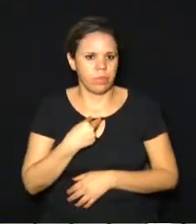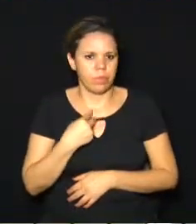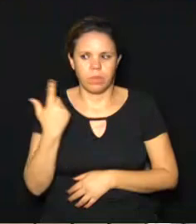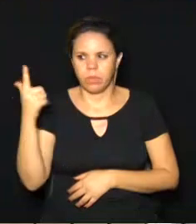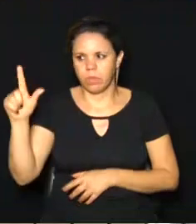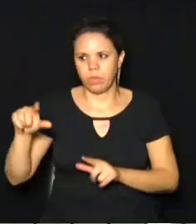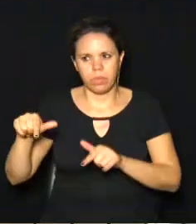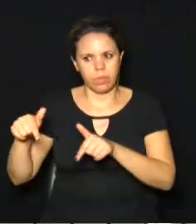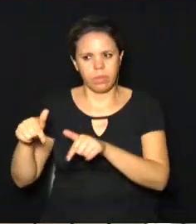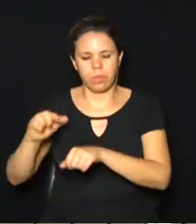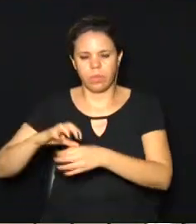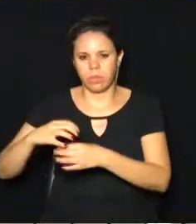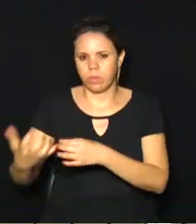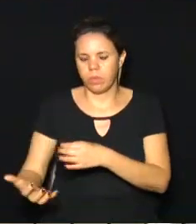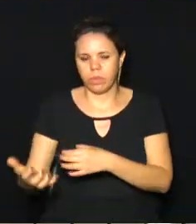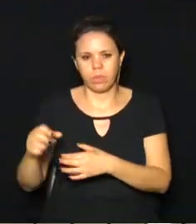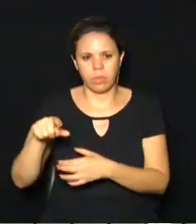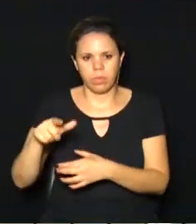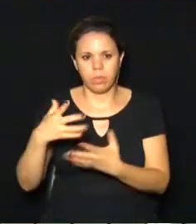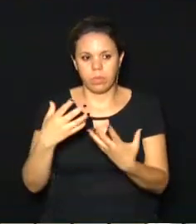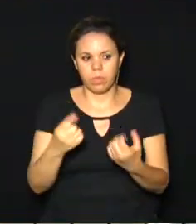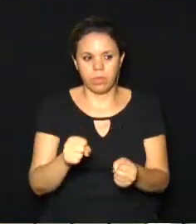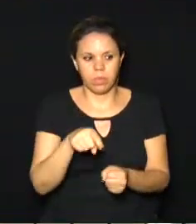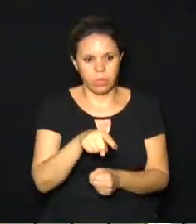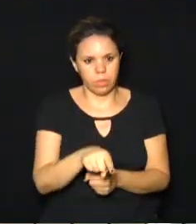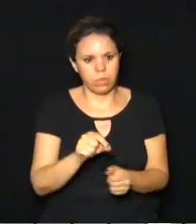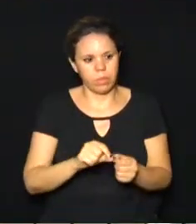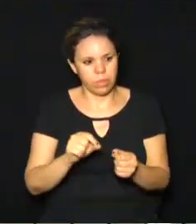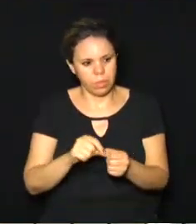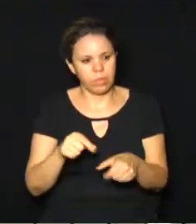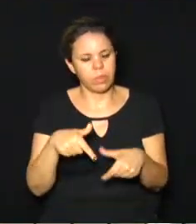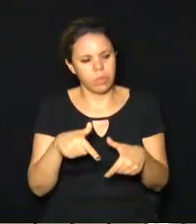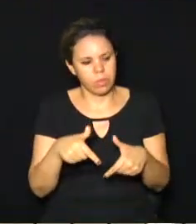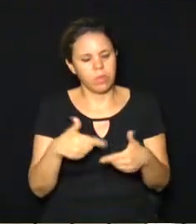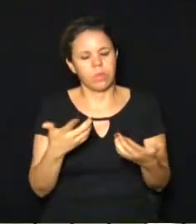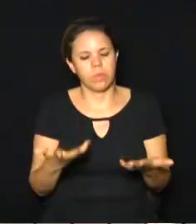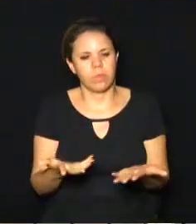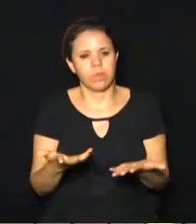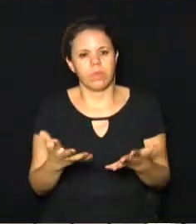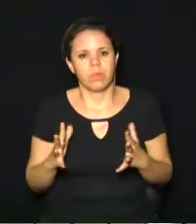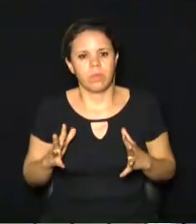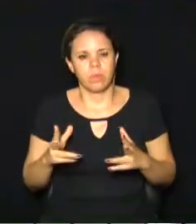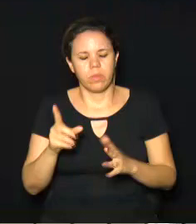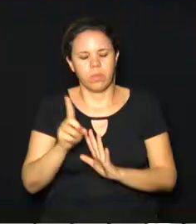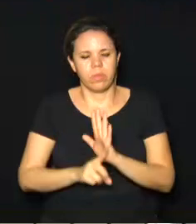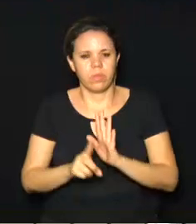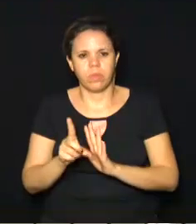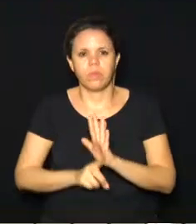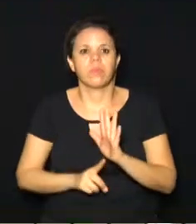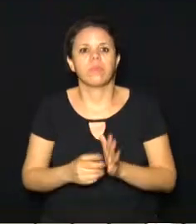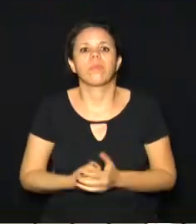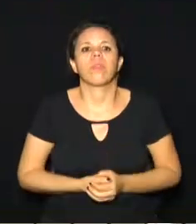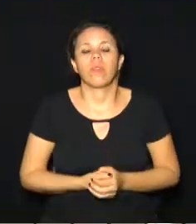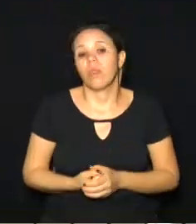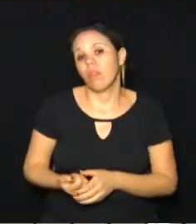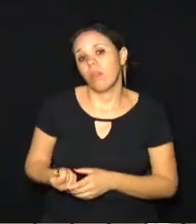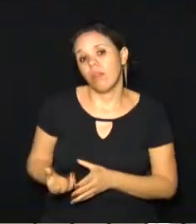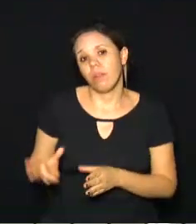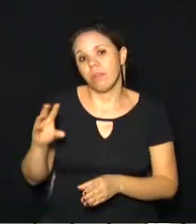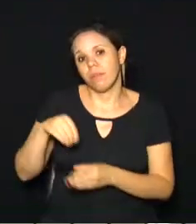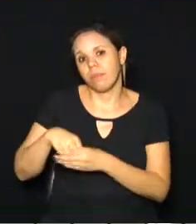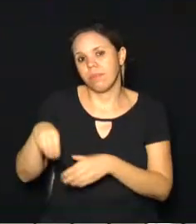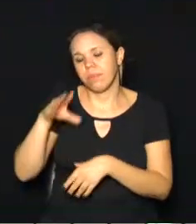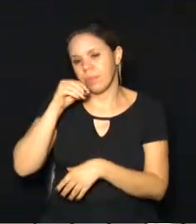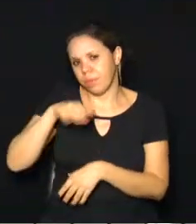outra atitude a não ser reconhecer o trabalho e todos os direitos advindos do trabalho